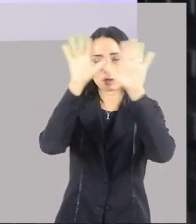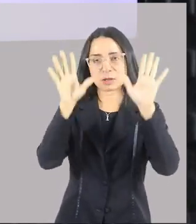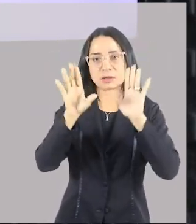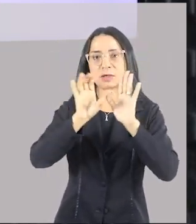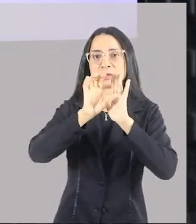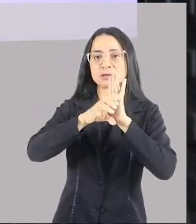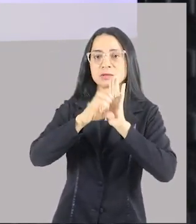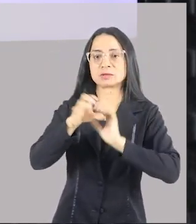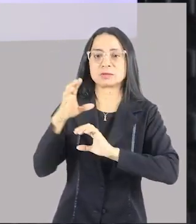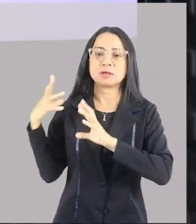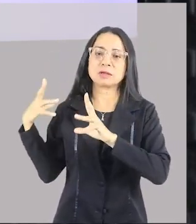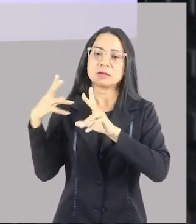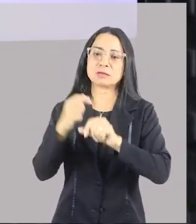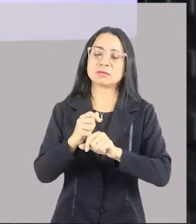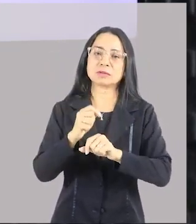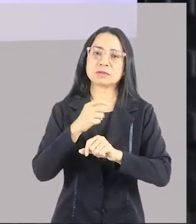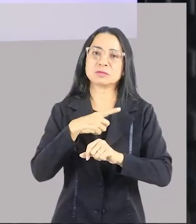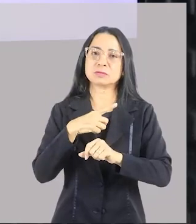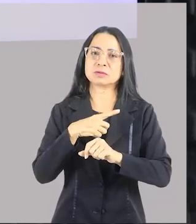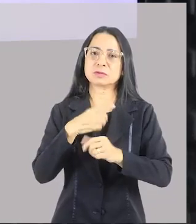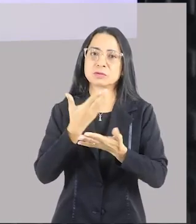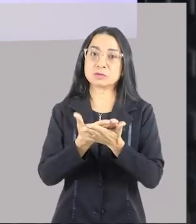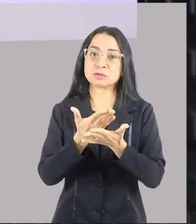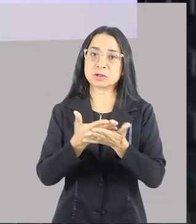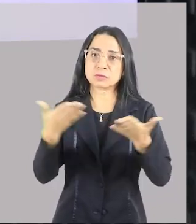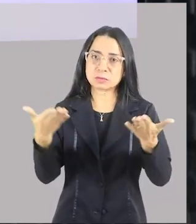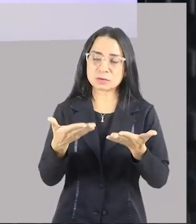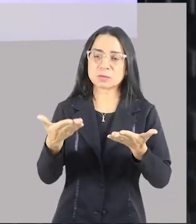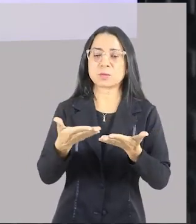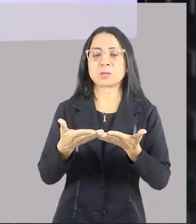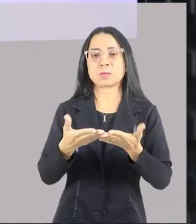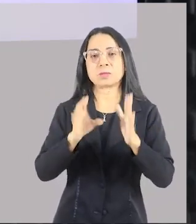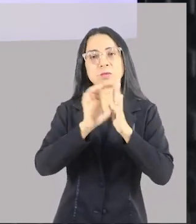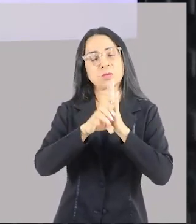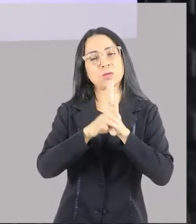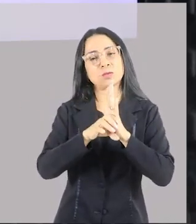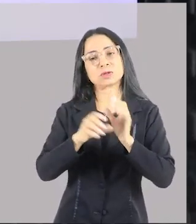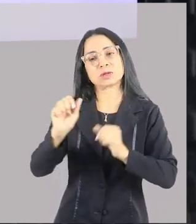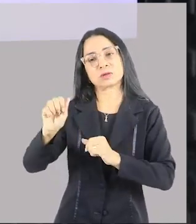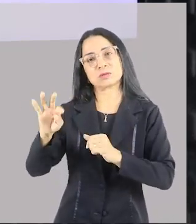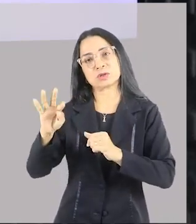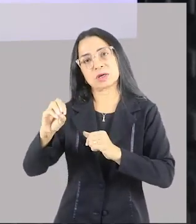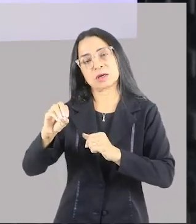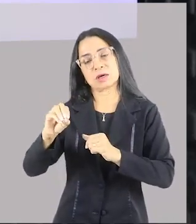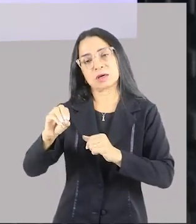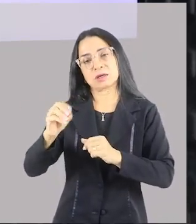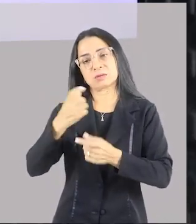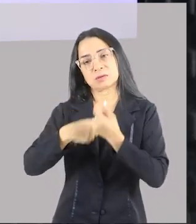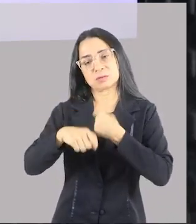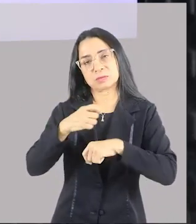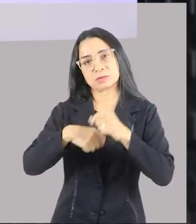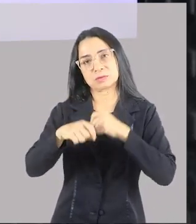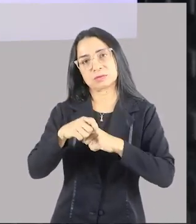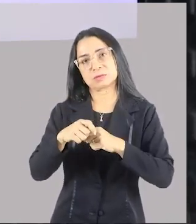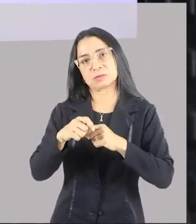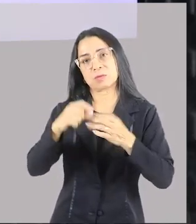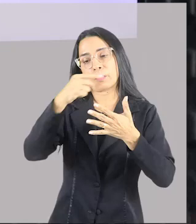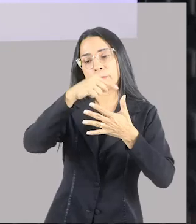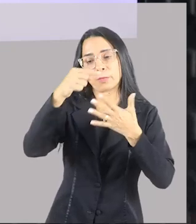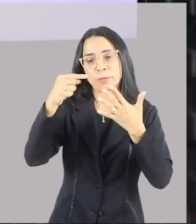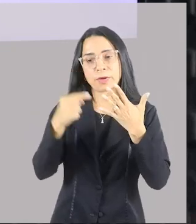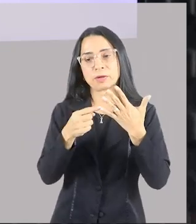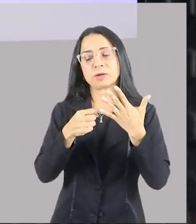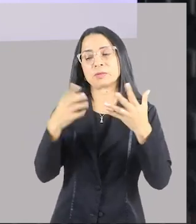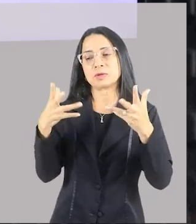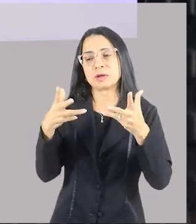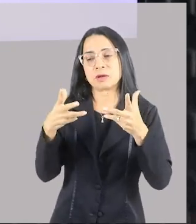Revisando que nós passamos até aqui pelo conceito de ato administrativo, nós passamos aqui pelos parâmetros da